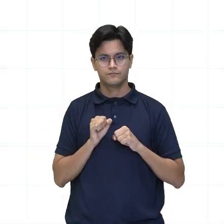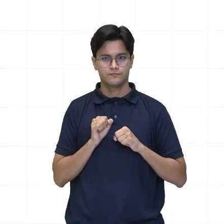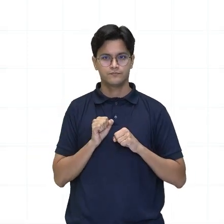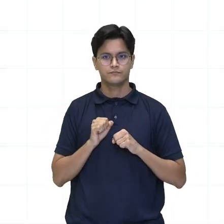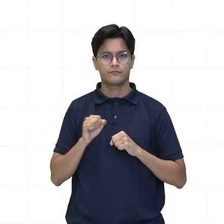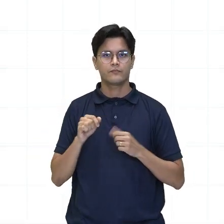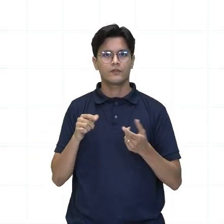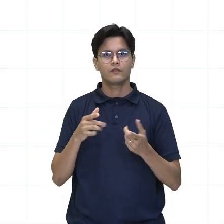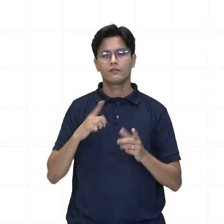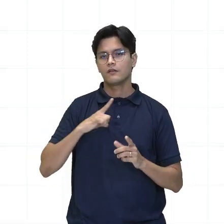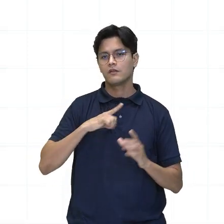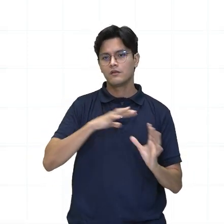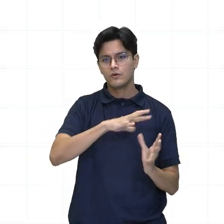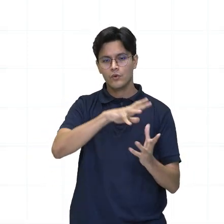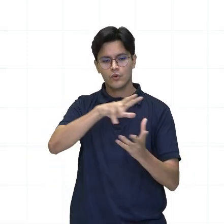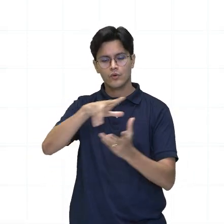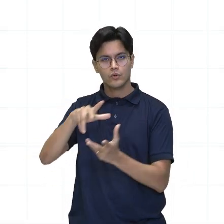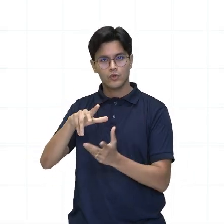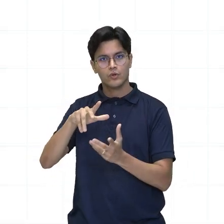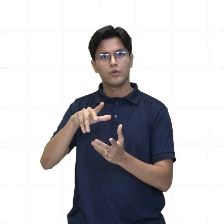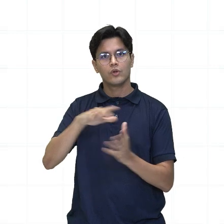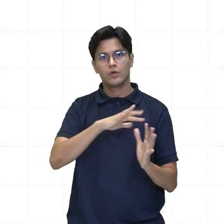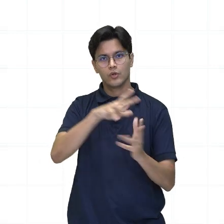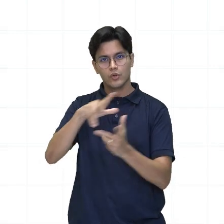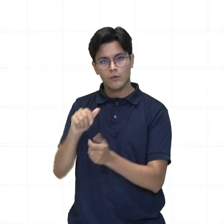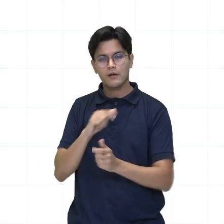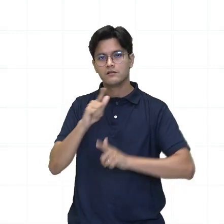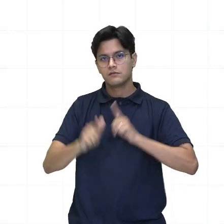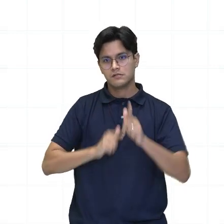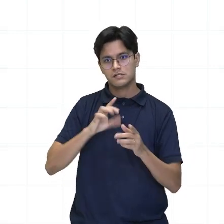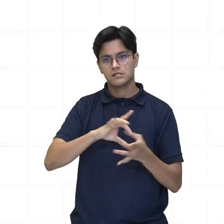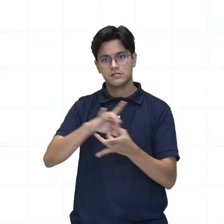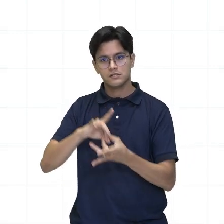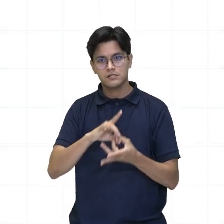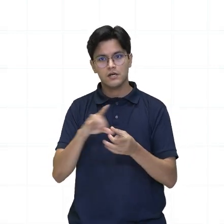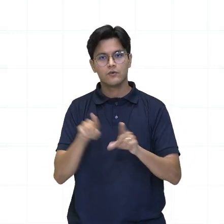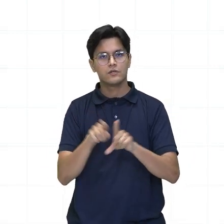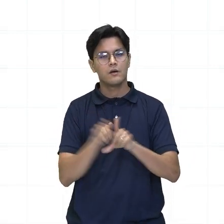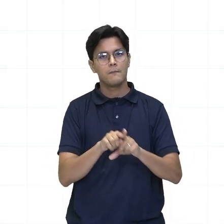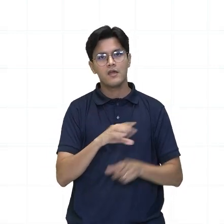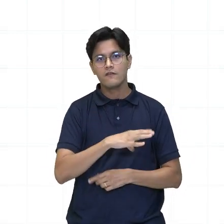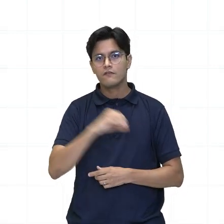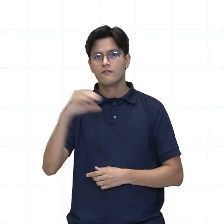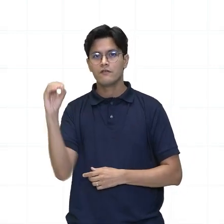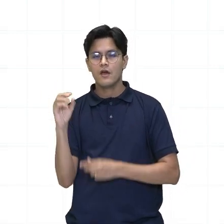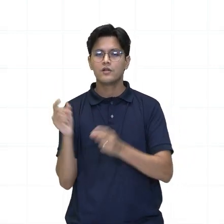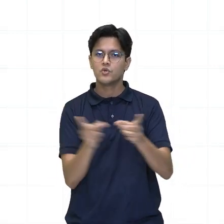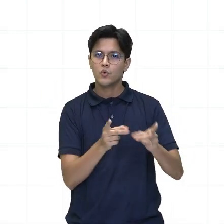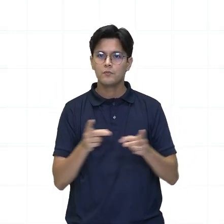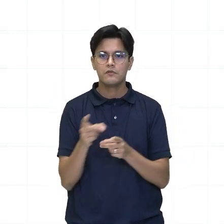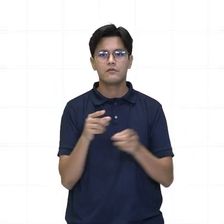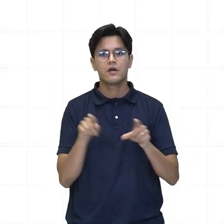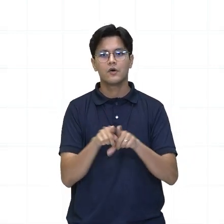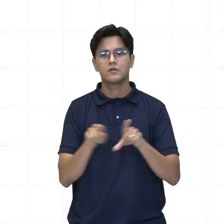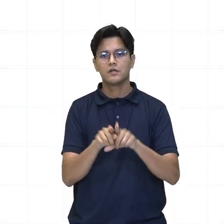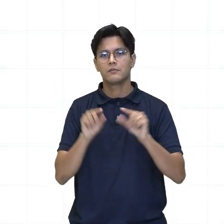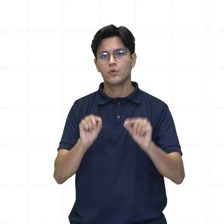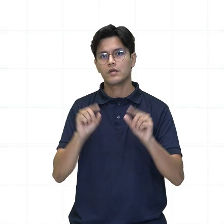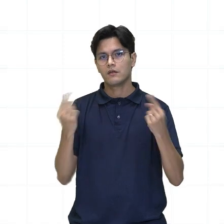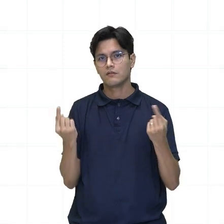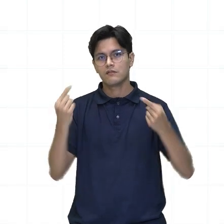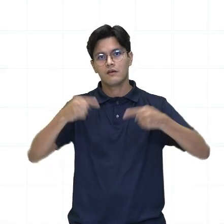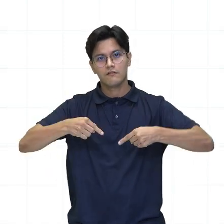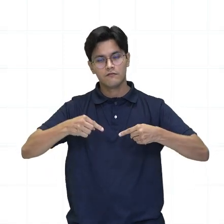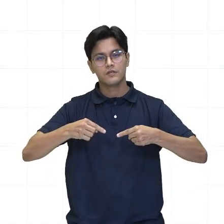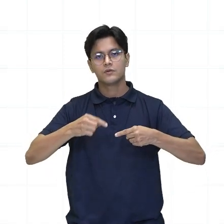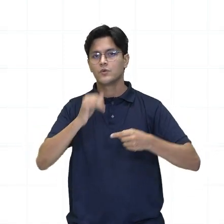e do comércio, a urbanização não planejada e os desafios ambientais, como as alterações climáticas,